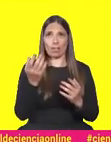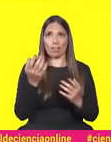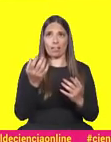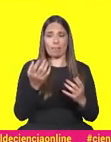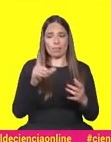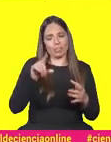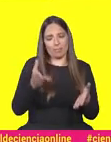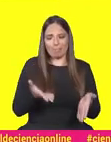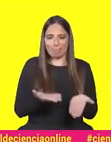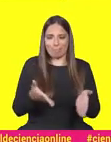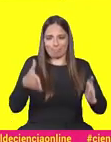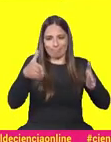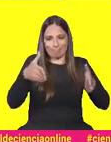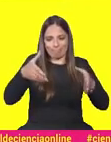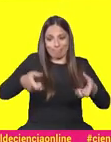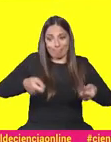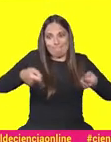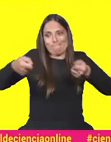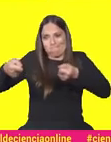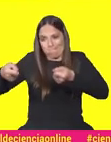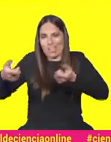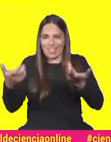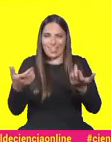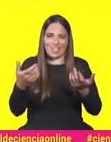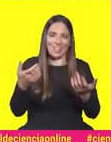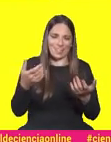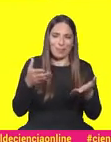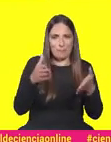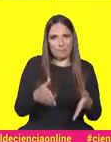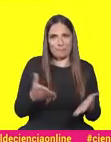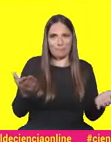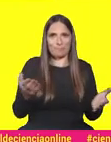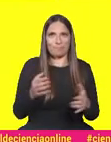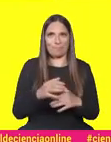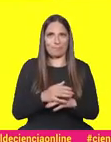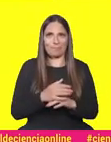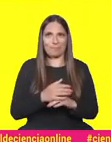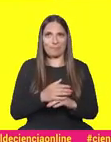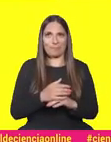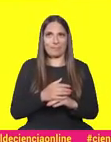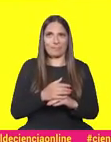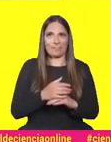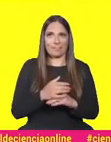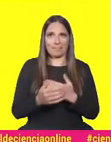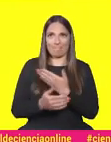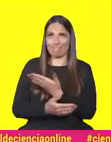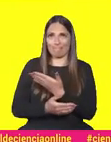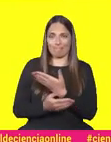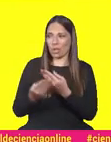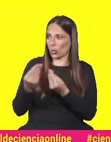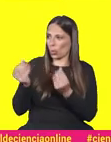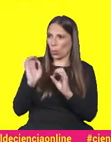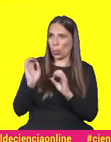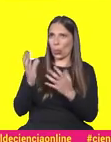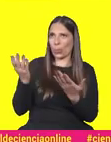que transportar talvez o recipiente inteiro, porque se eu retirar a garrafa... Mas tinha de andar com... Mas não há solução pelos vista,